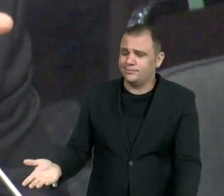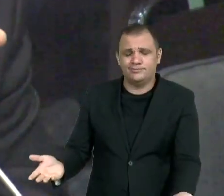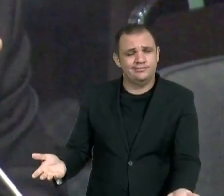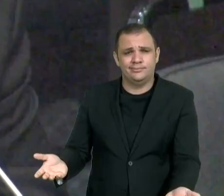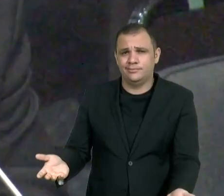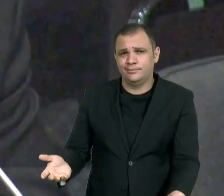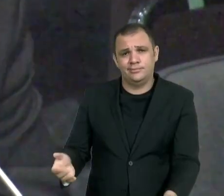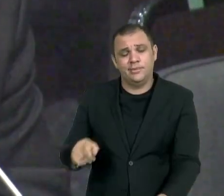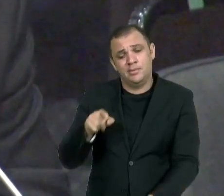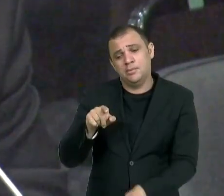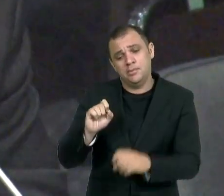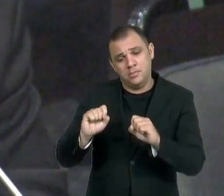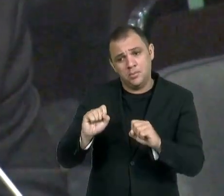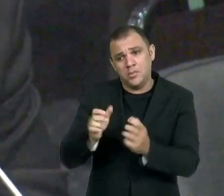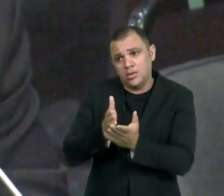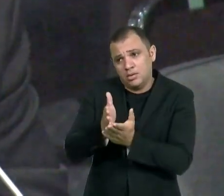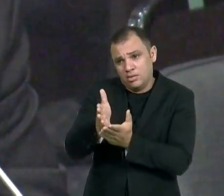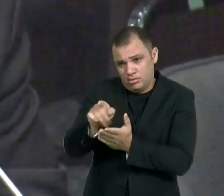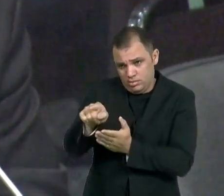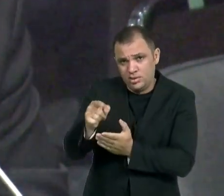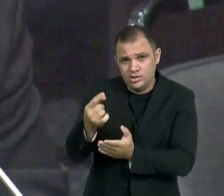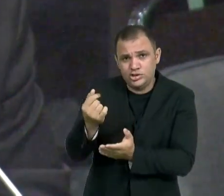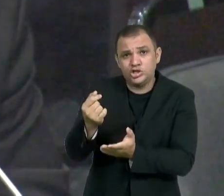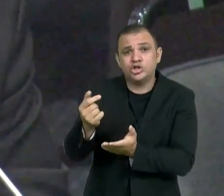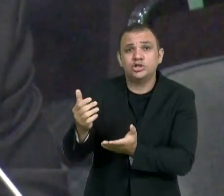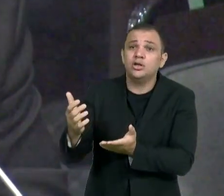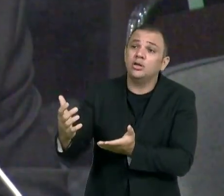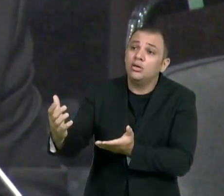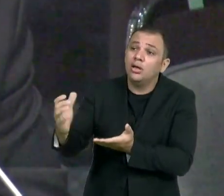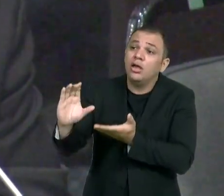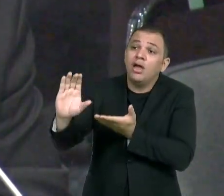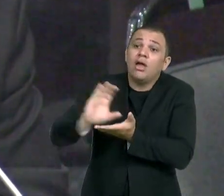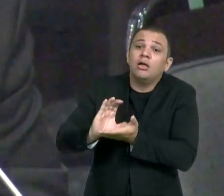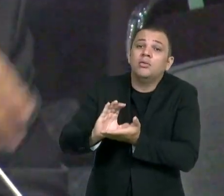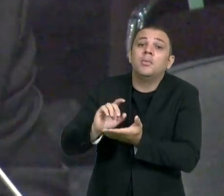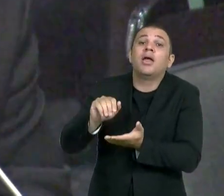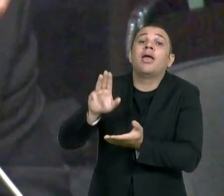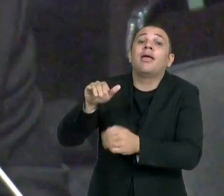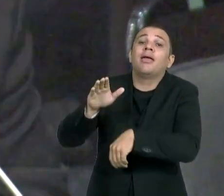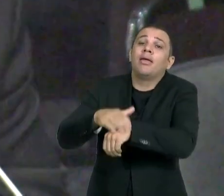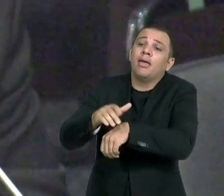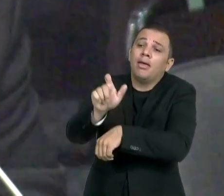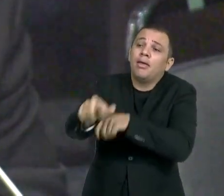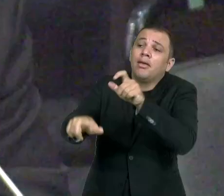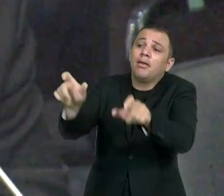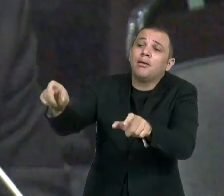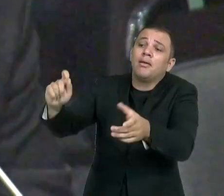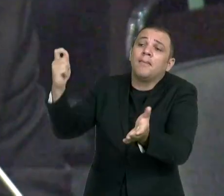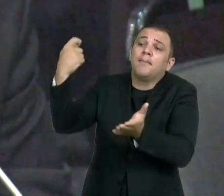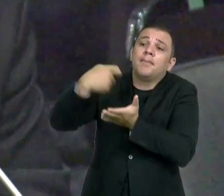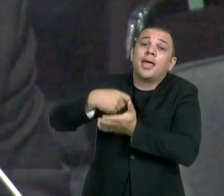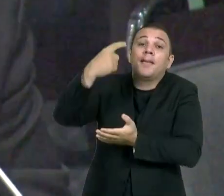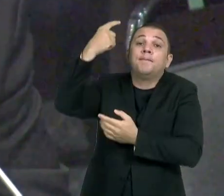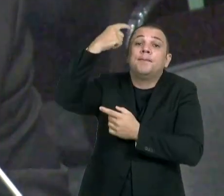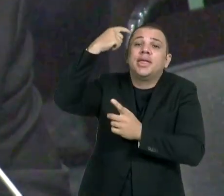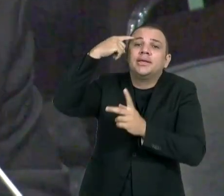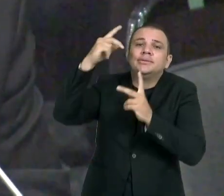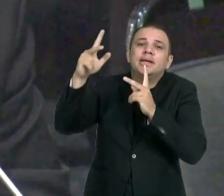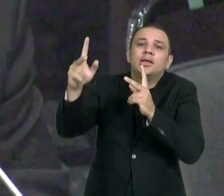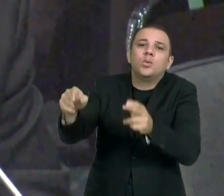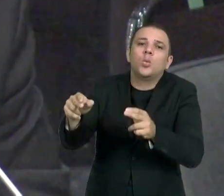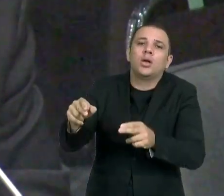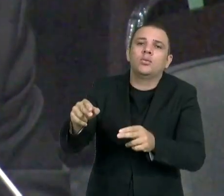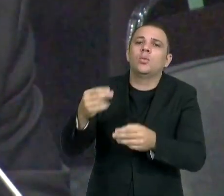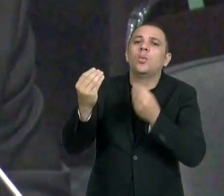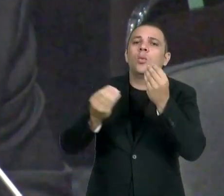quiser enveredar por esse caminho, receber dinheiro por quem pensa igual, né, nas plataformas de streaming, na monetização de